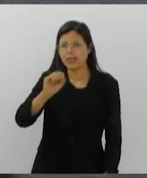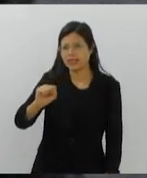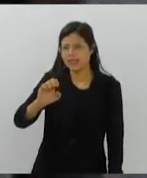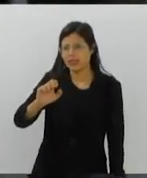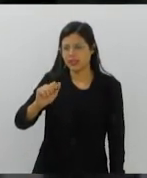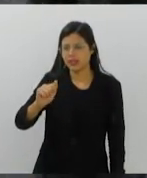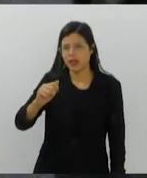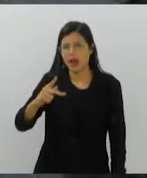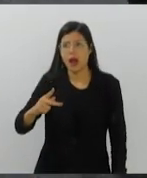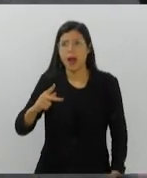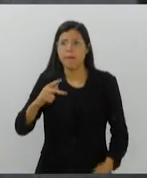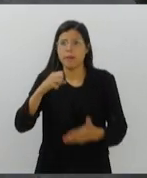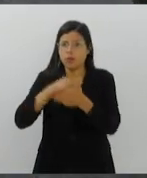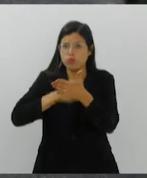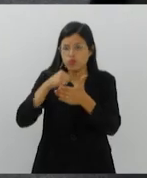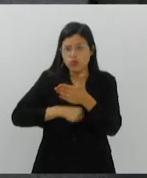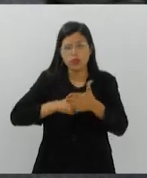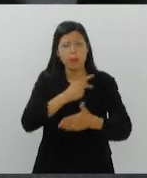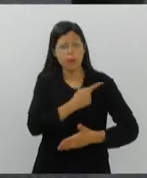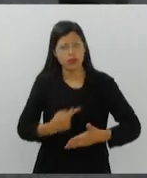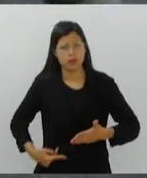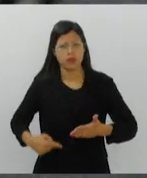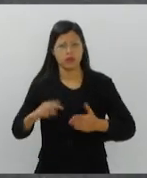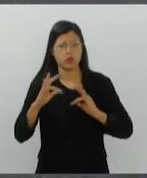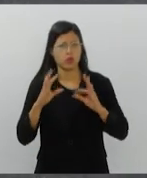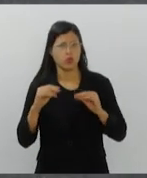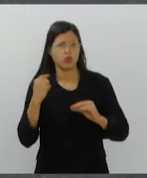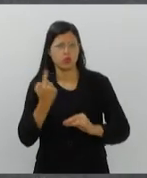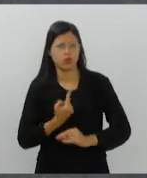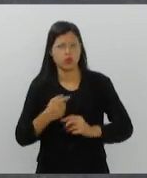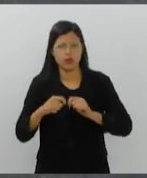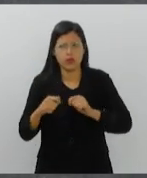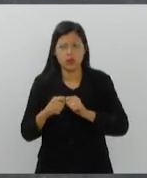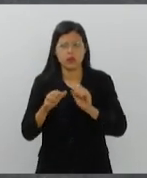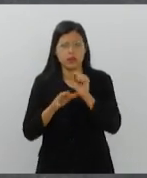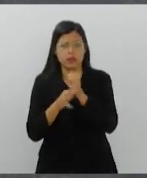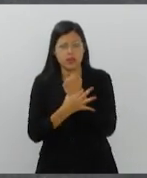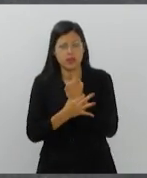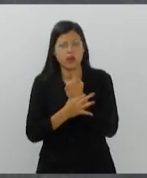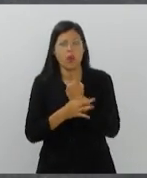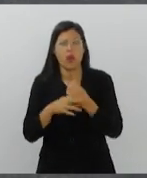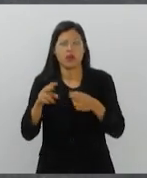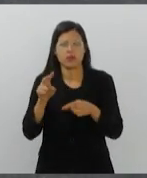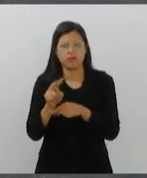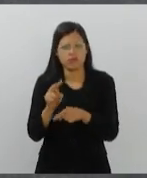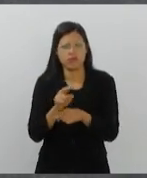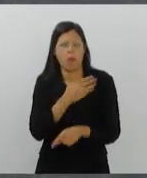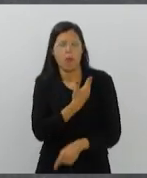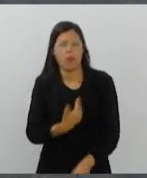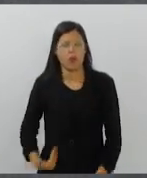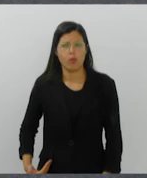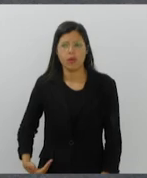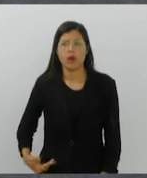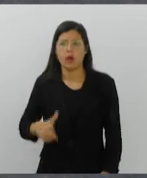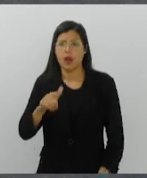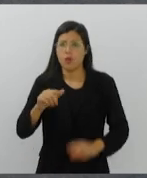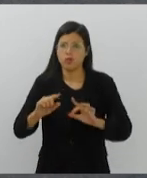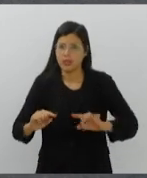que o presidente e todos nós estamos travando em prol de vocês. A segurança pública é o maior desafio que o Estado do Rio de Janeiro tem